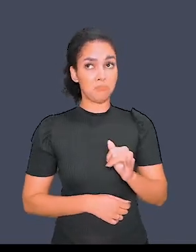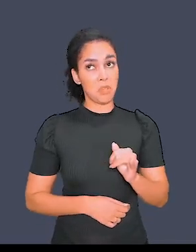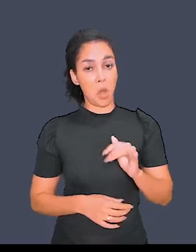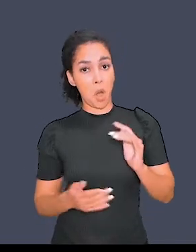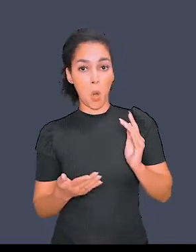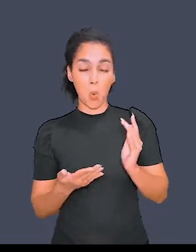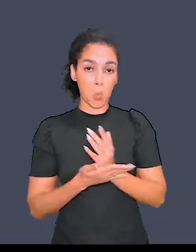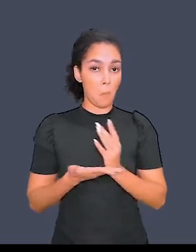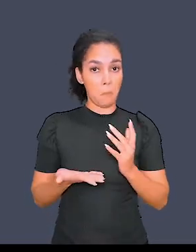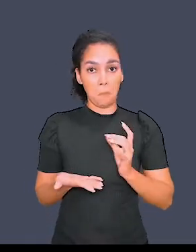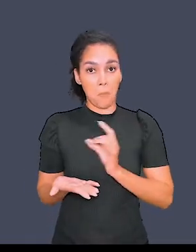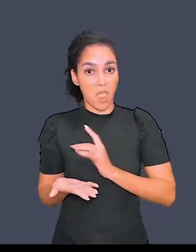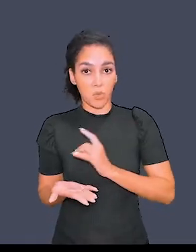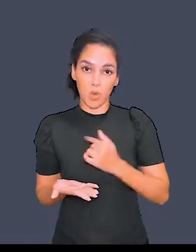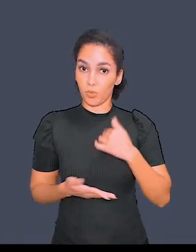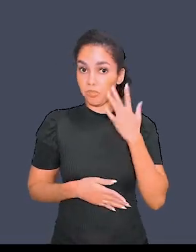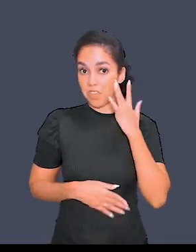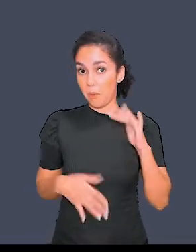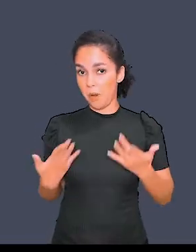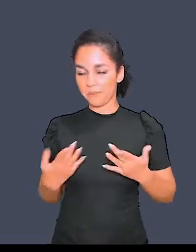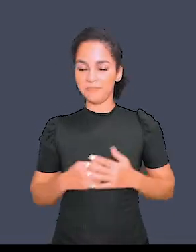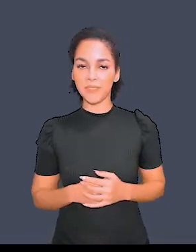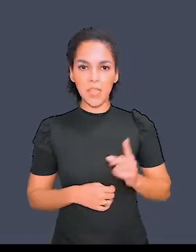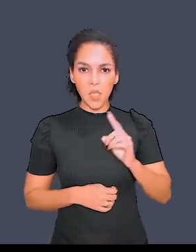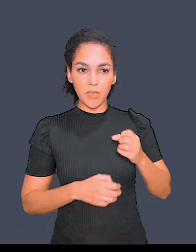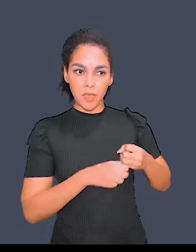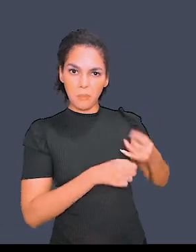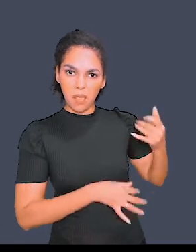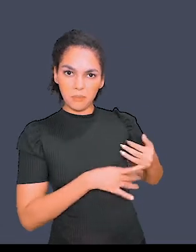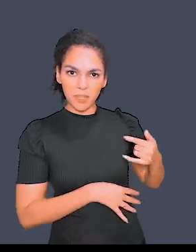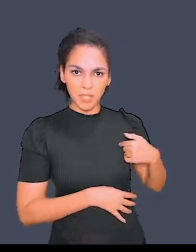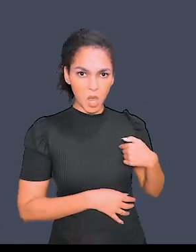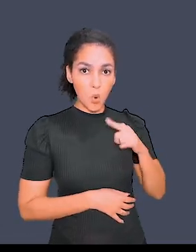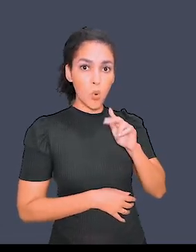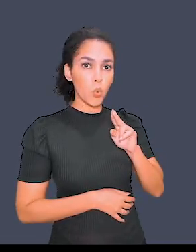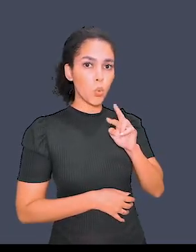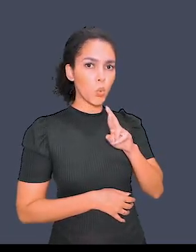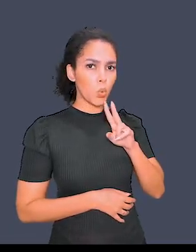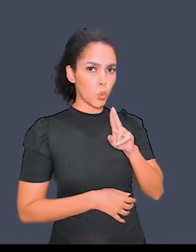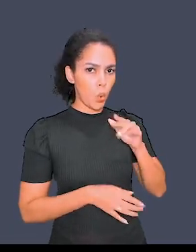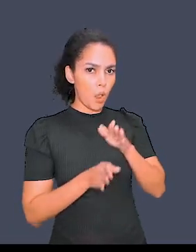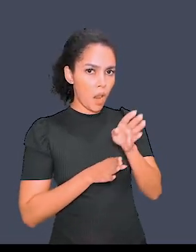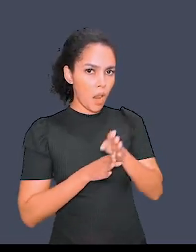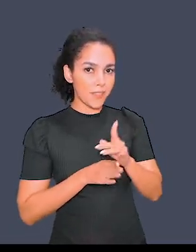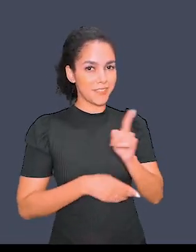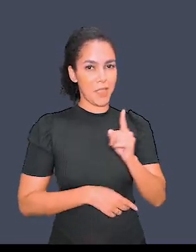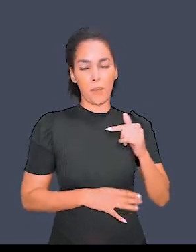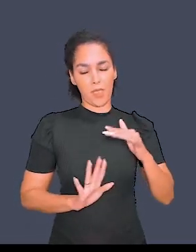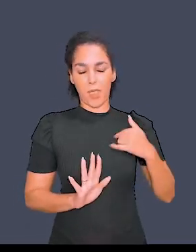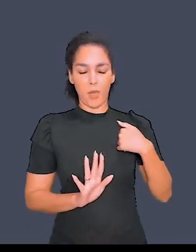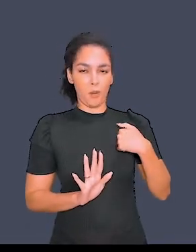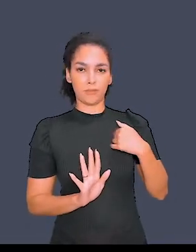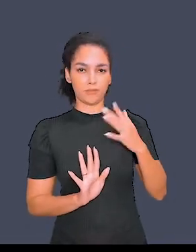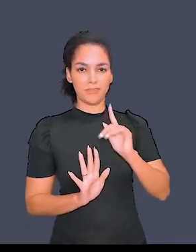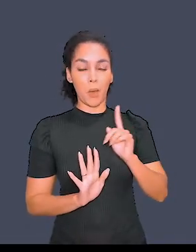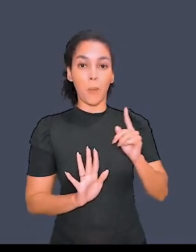que eu não sei qual é. E não venha comentar aqui embaixo que eu sou o seu guru das milhas, porque eu não sou guru de ninguém, pessoal. Minha ideia aqui é